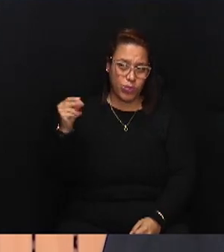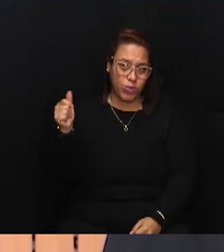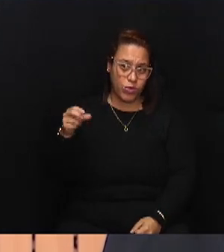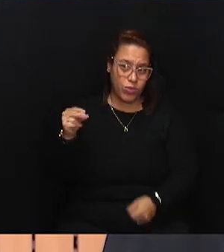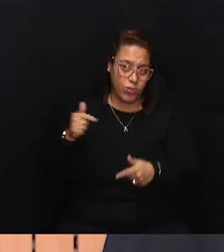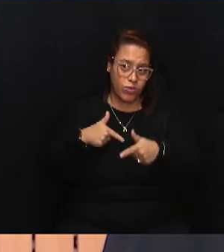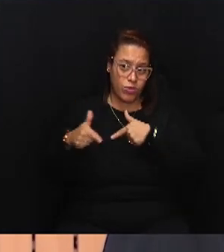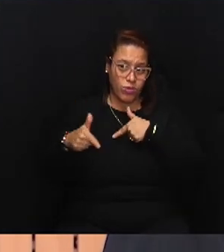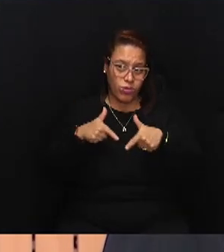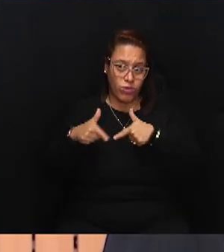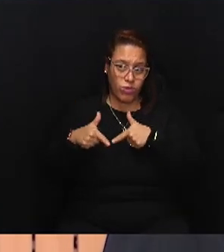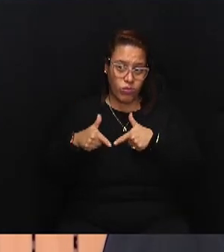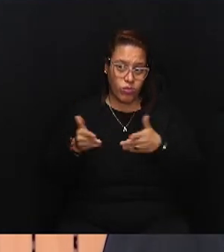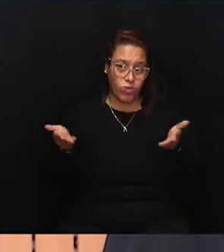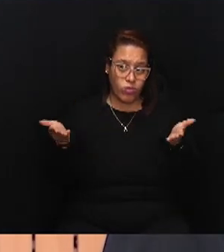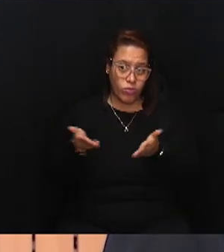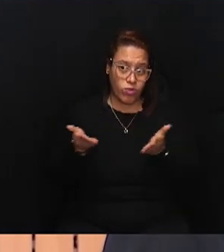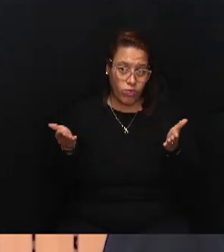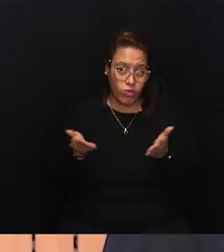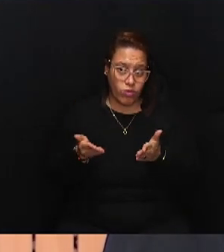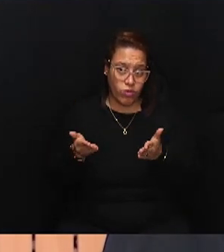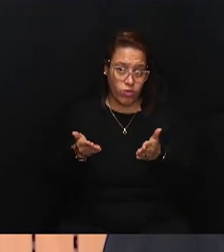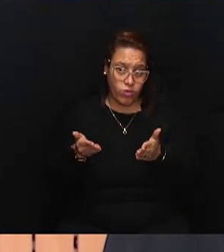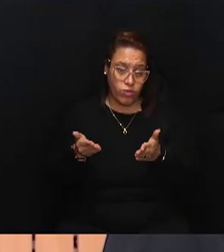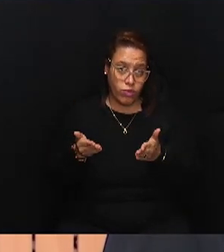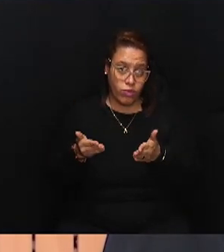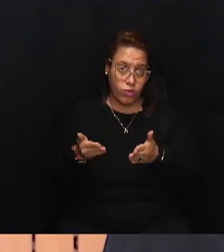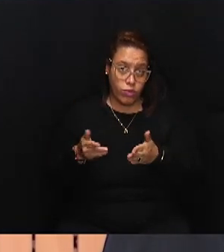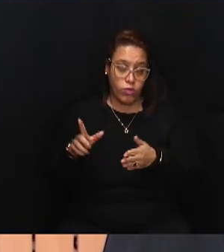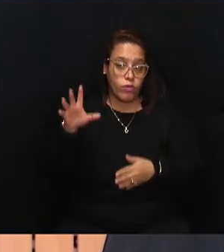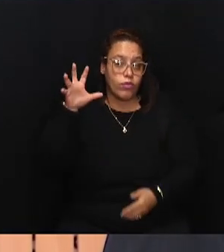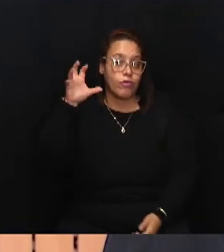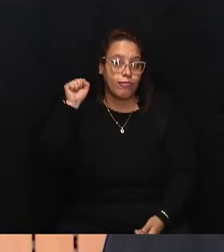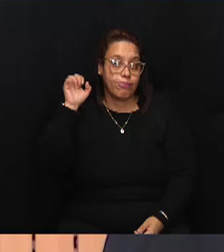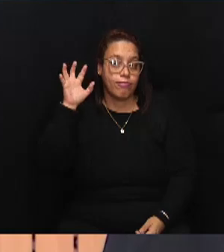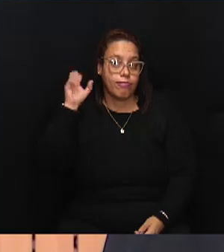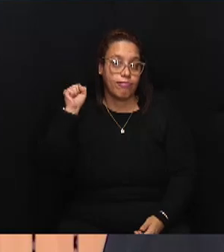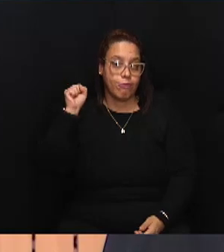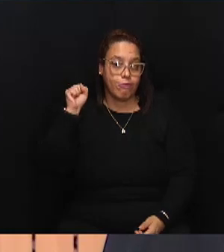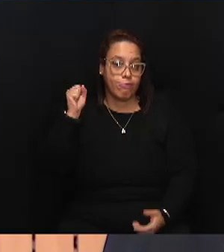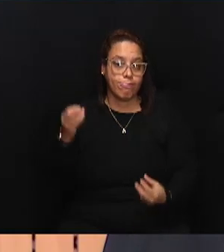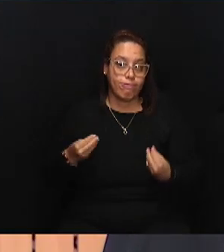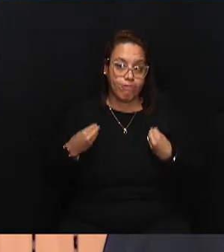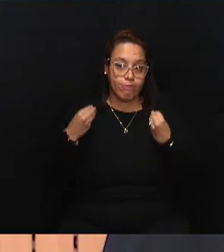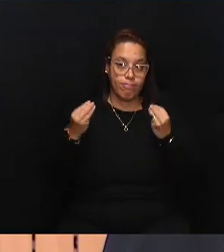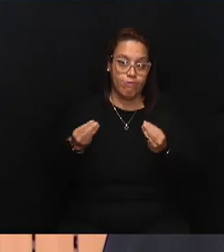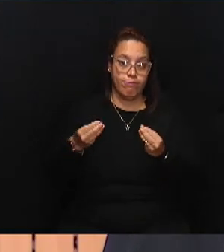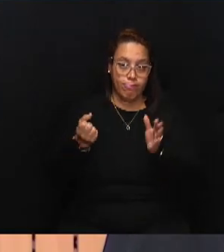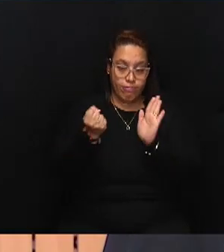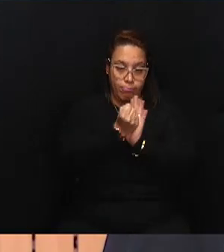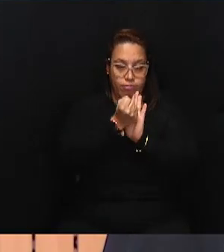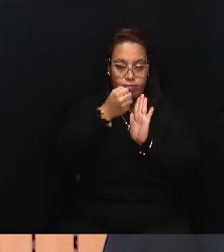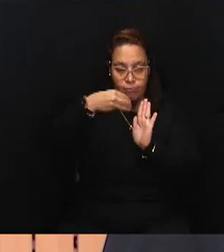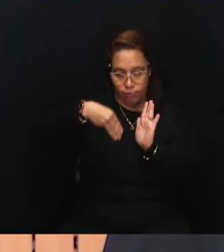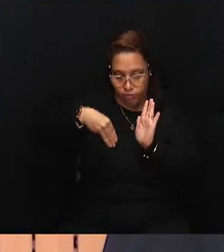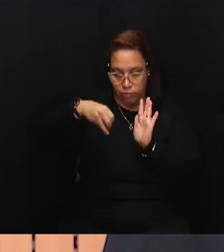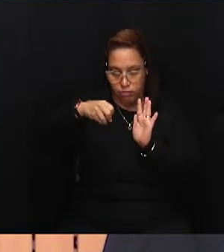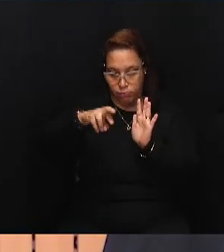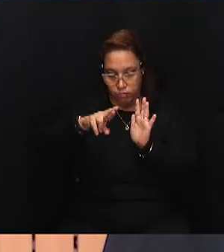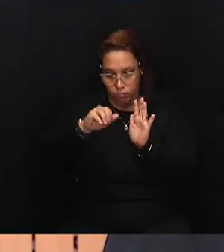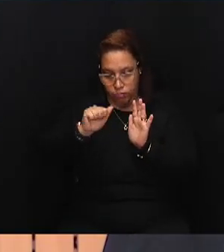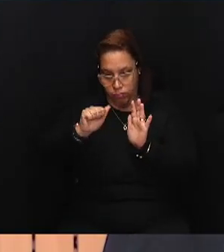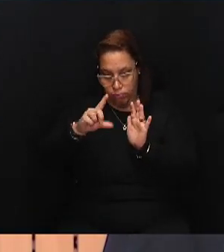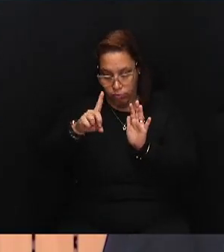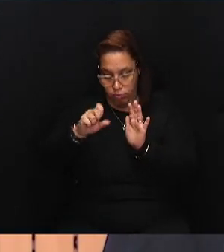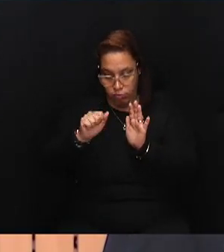da coordenadoria hoje tem sido através da escuta. Então, a entrega do selo Morada Legal, que foi citado aqui, foi